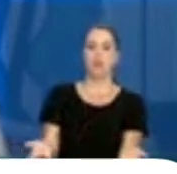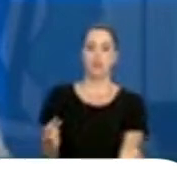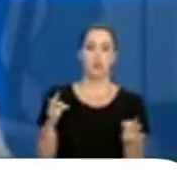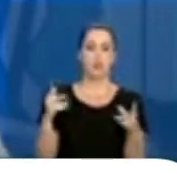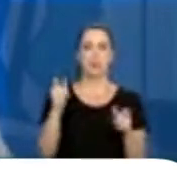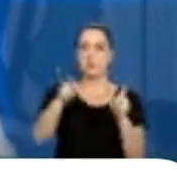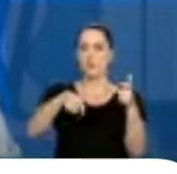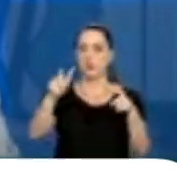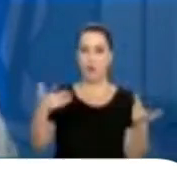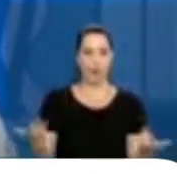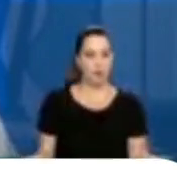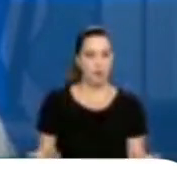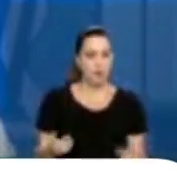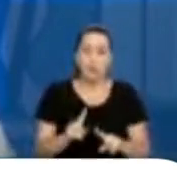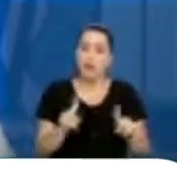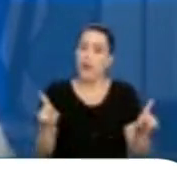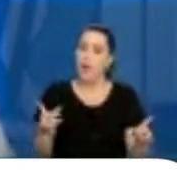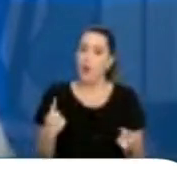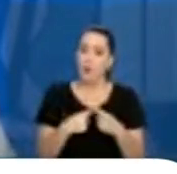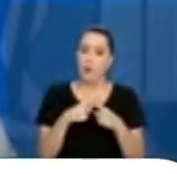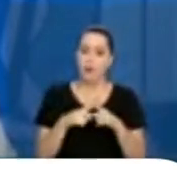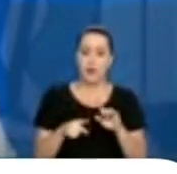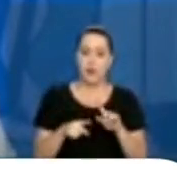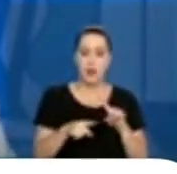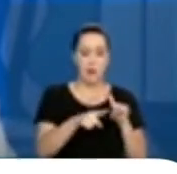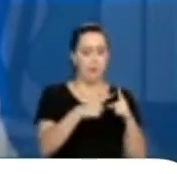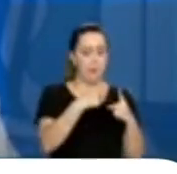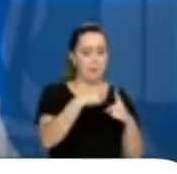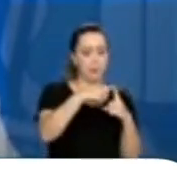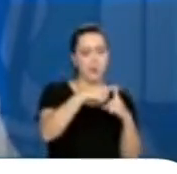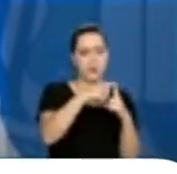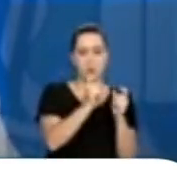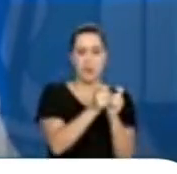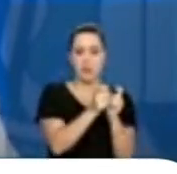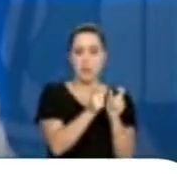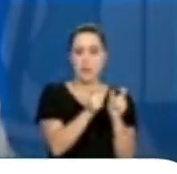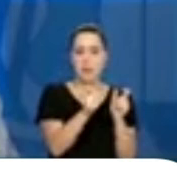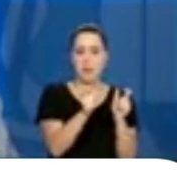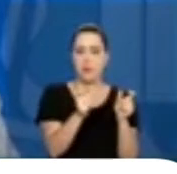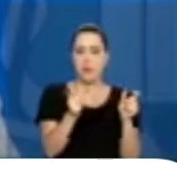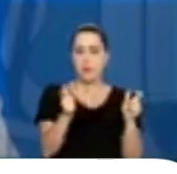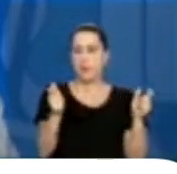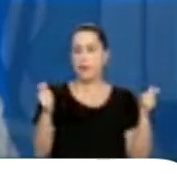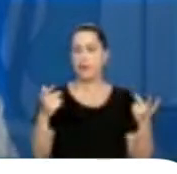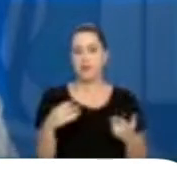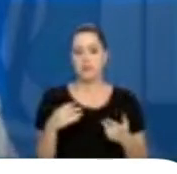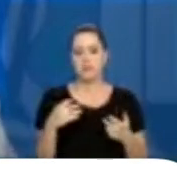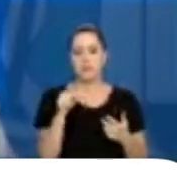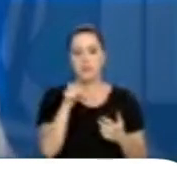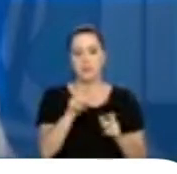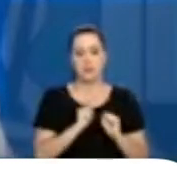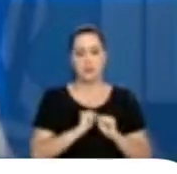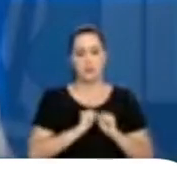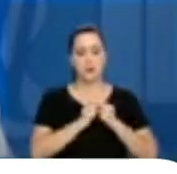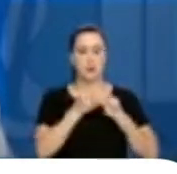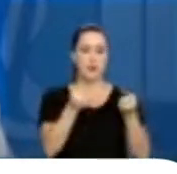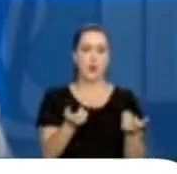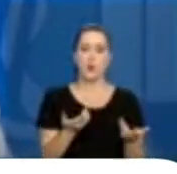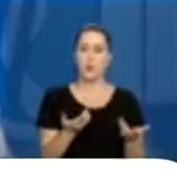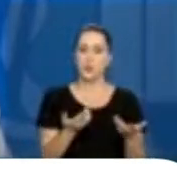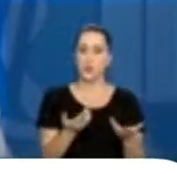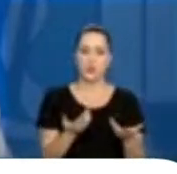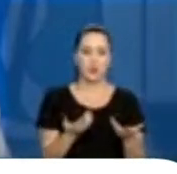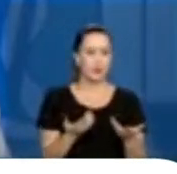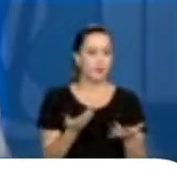todo mundo, porque aí a positividade vai ser muito grande. Vai haver um esforço dissipado que não